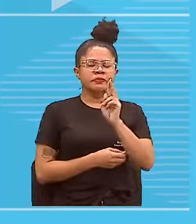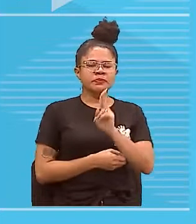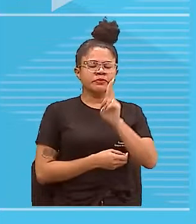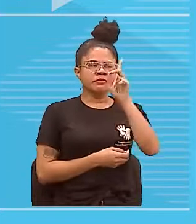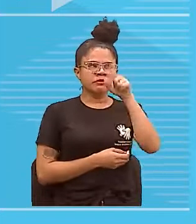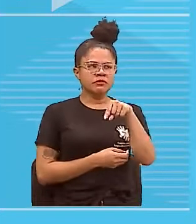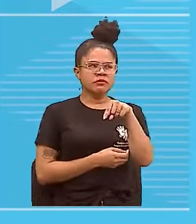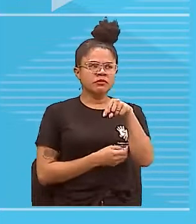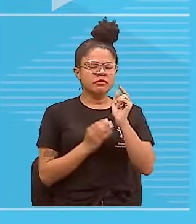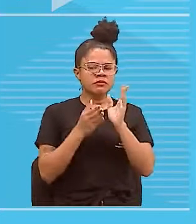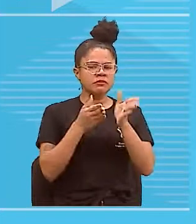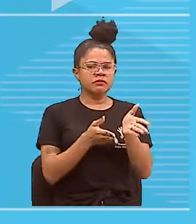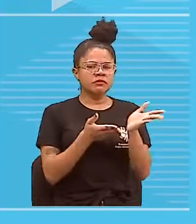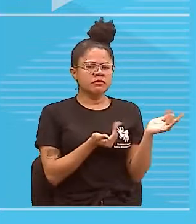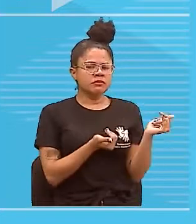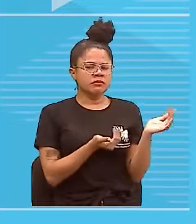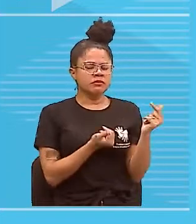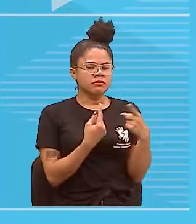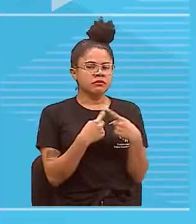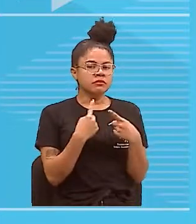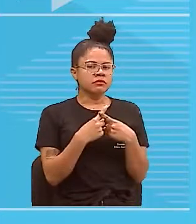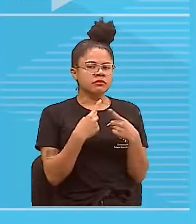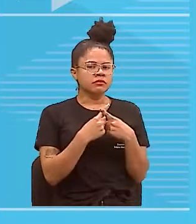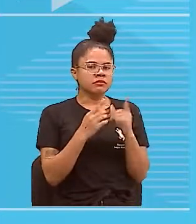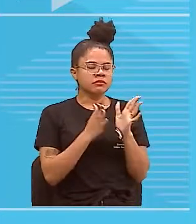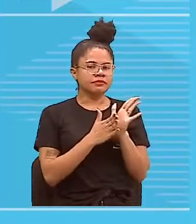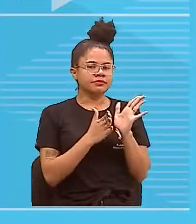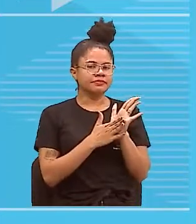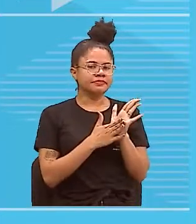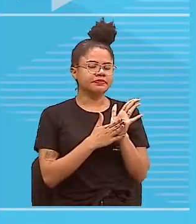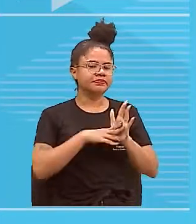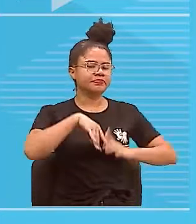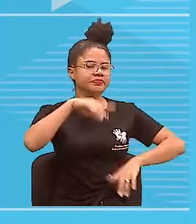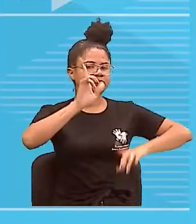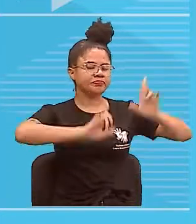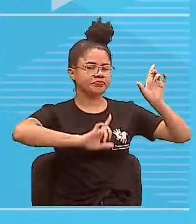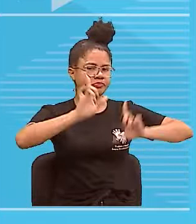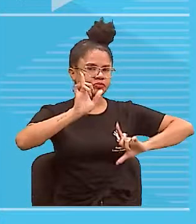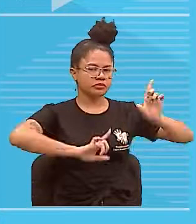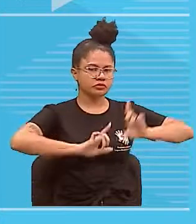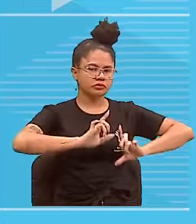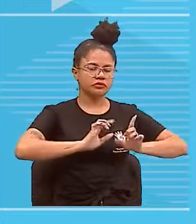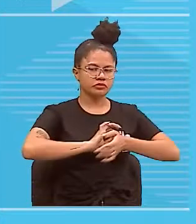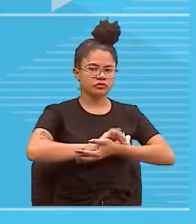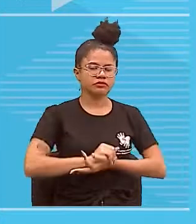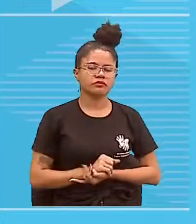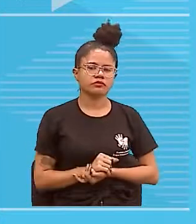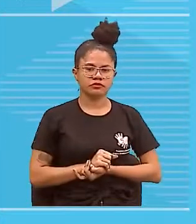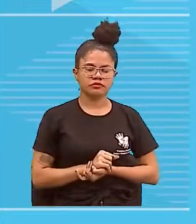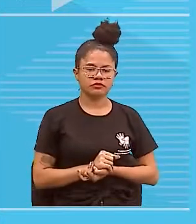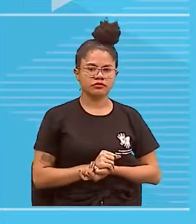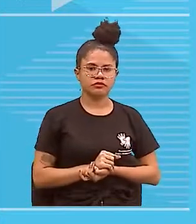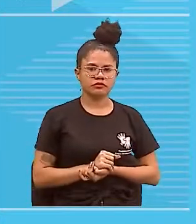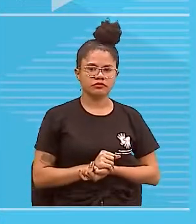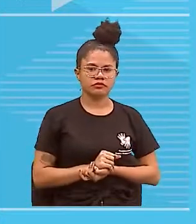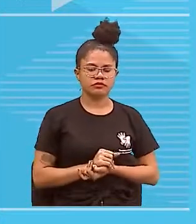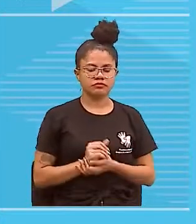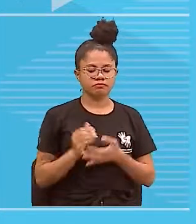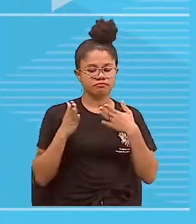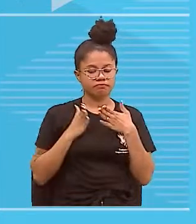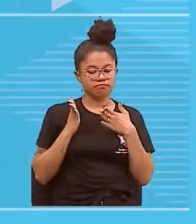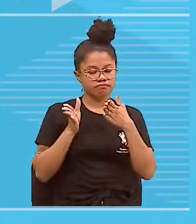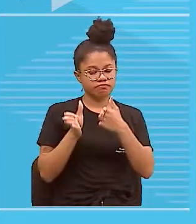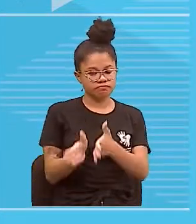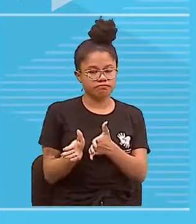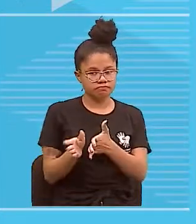a publicidade ela procura o público-alvo e procura identificação com esse público-alvo